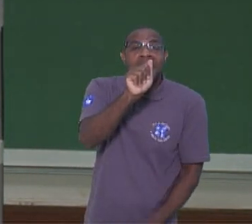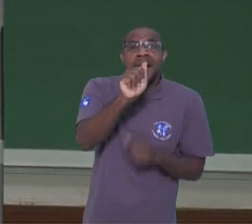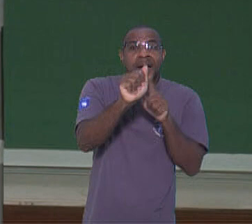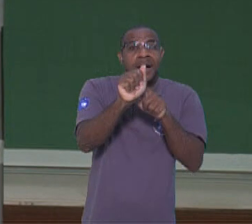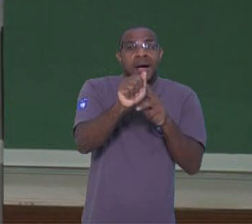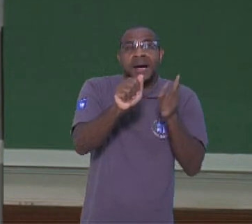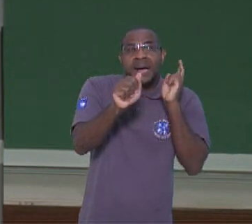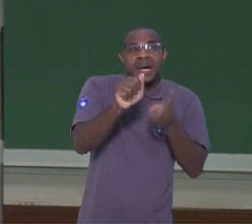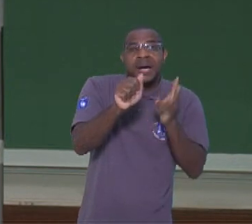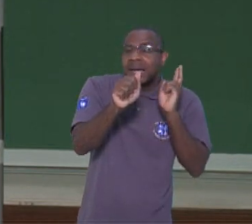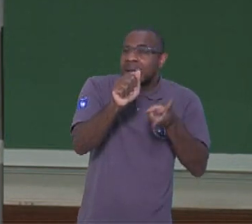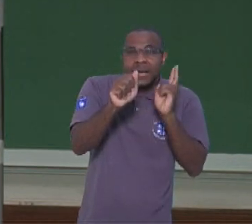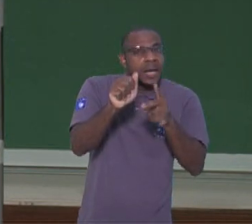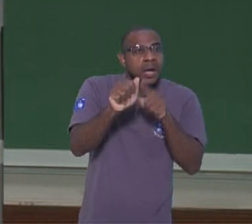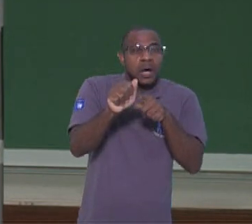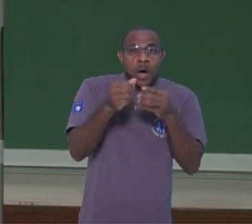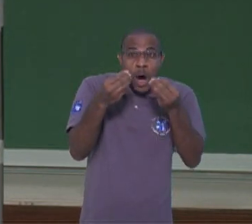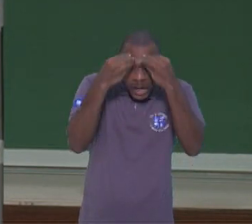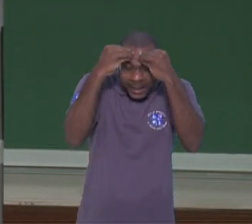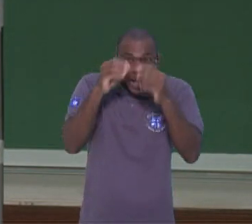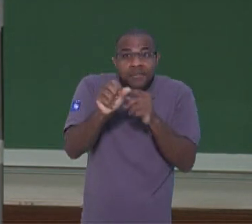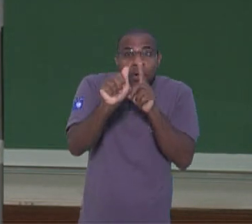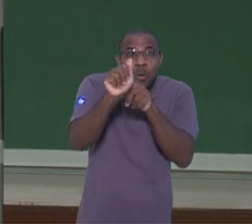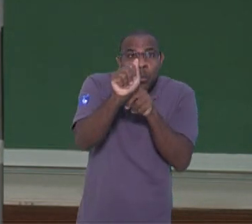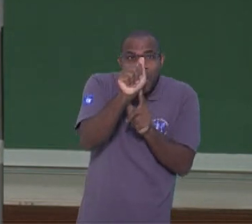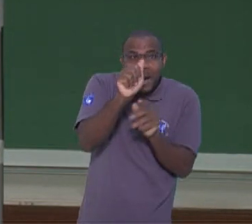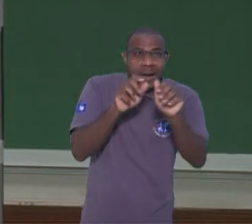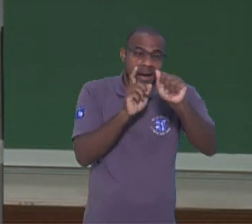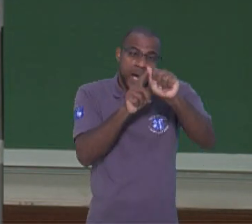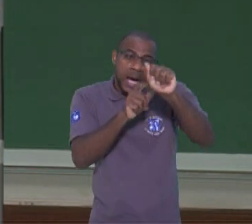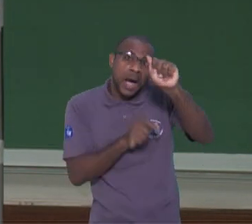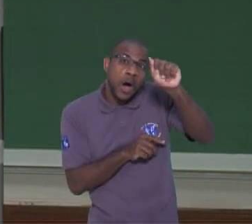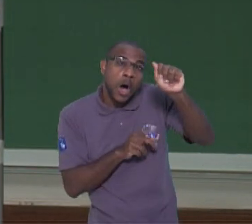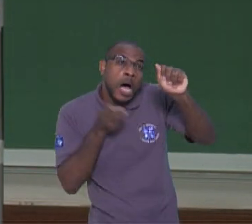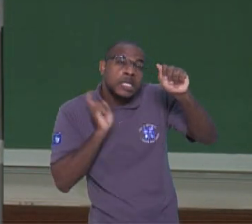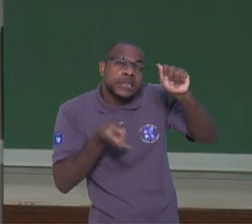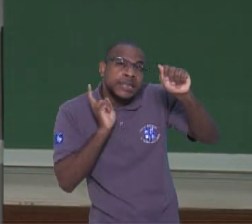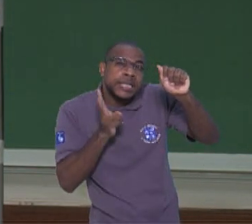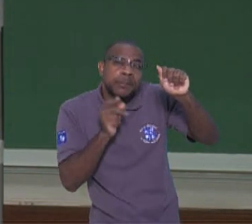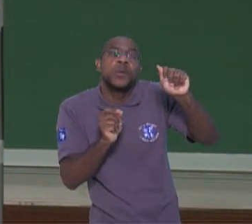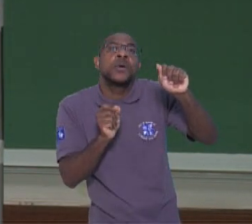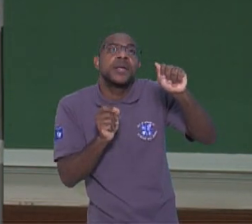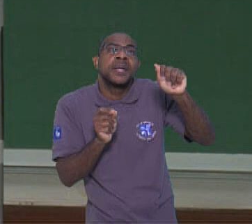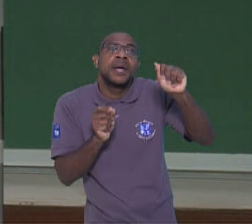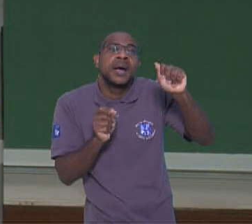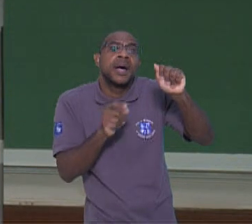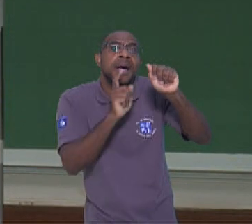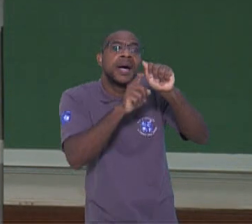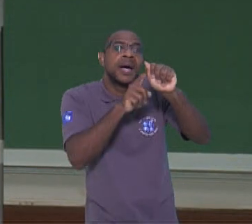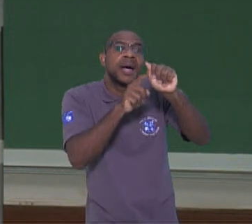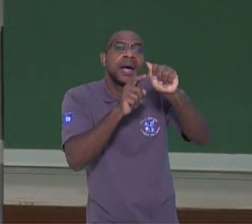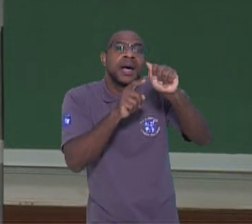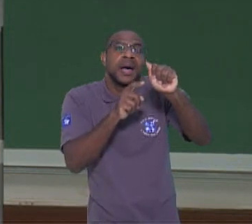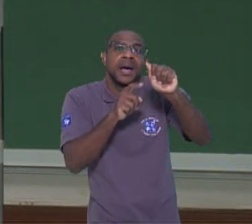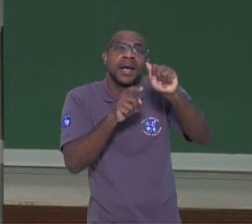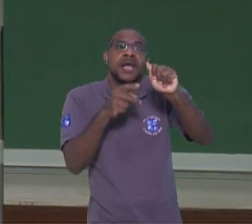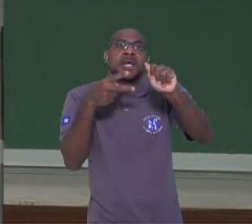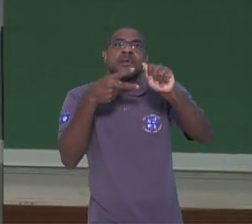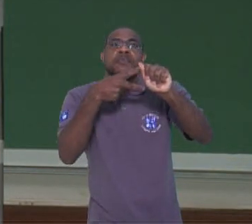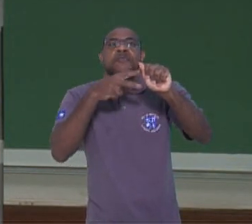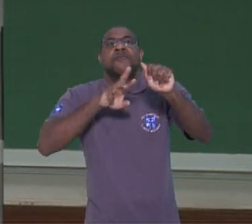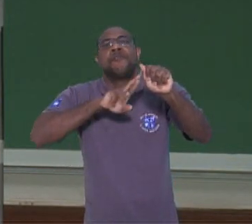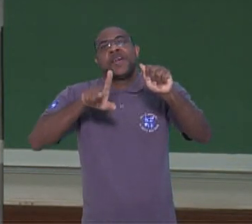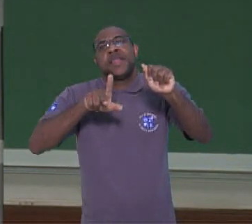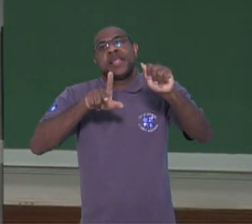sempre... Amiguinho, grava isso. Por favor, sempre, sempre A tem que ser diferente de zero. Ele pode